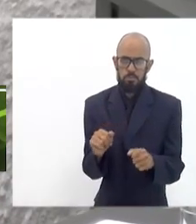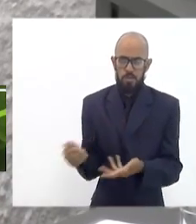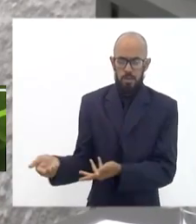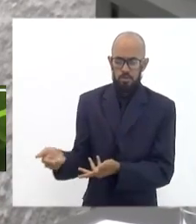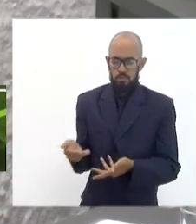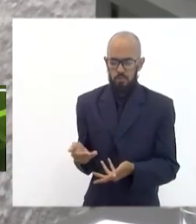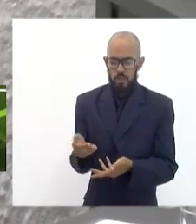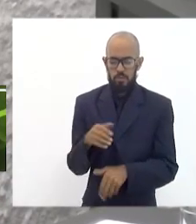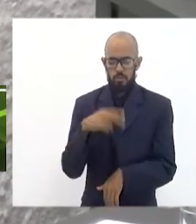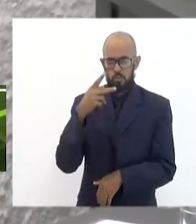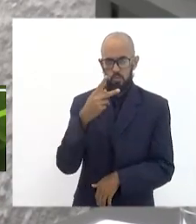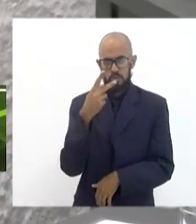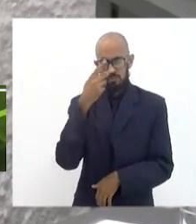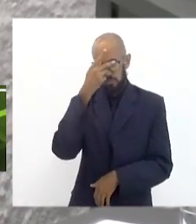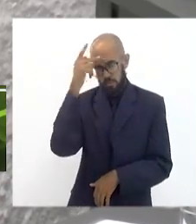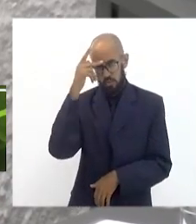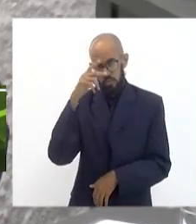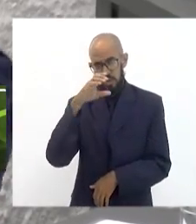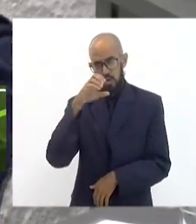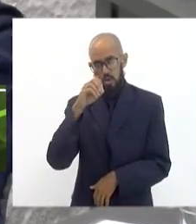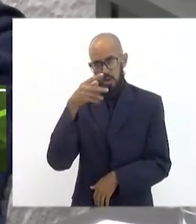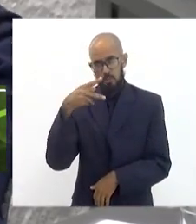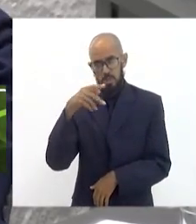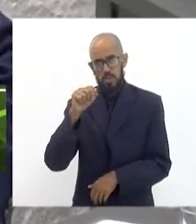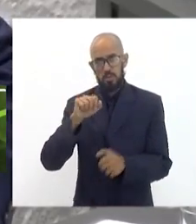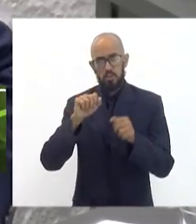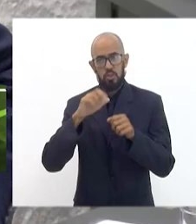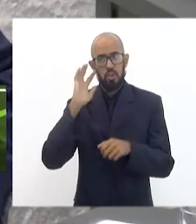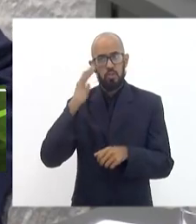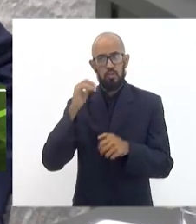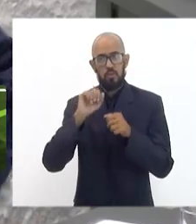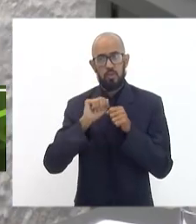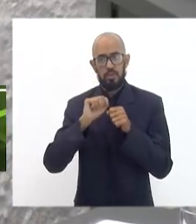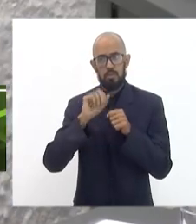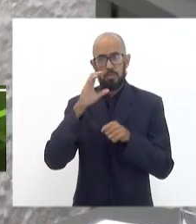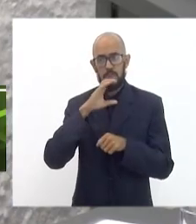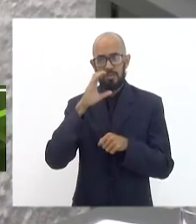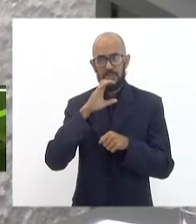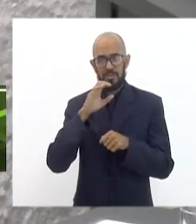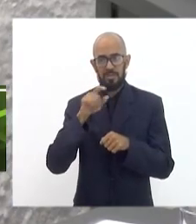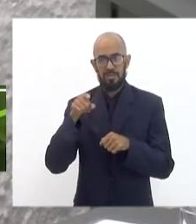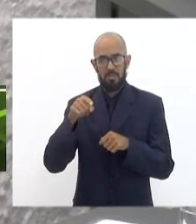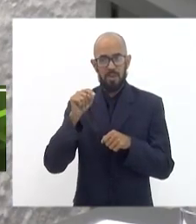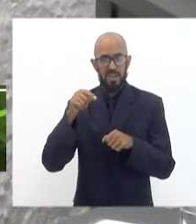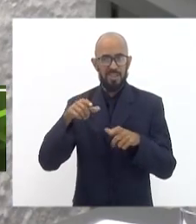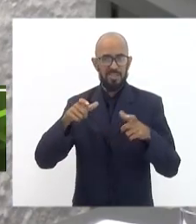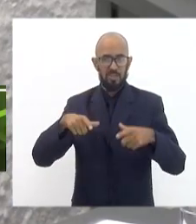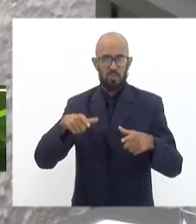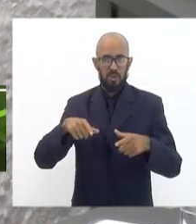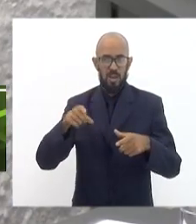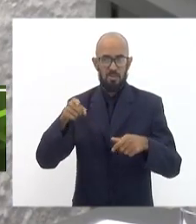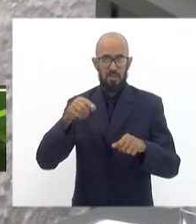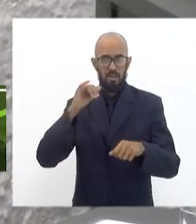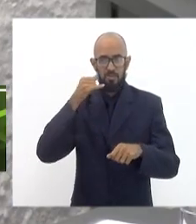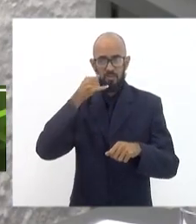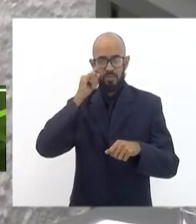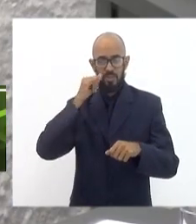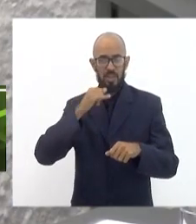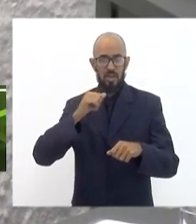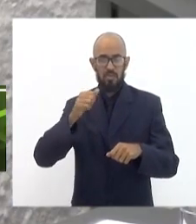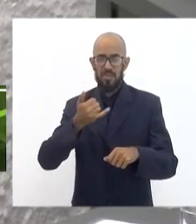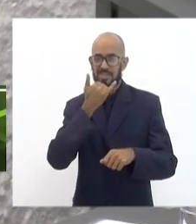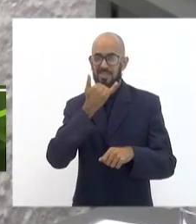ou para ajudar e nós decidimos ontem fazer um emergencial para esse trecho para evitar uma